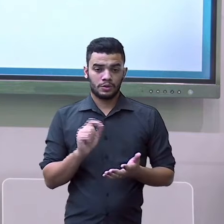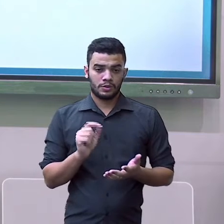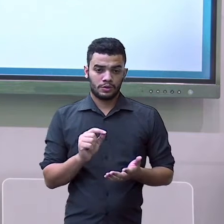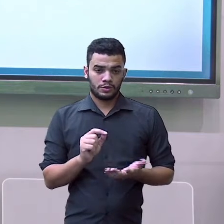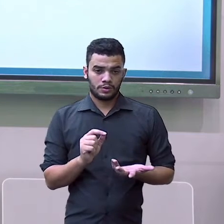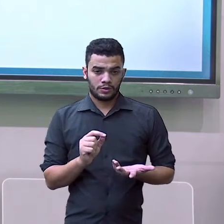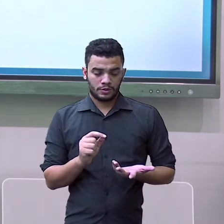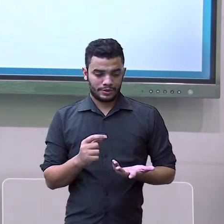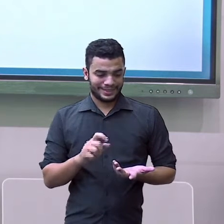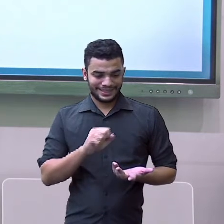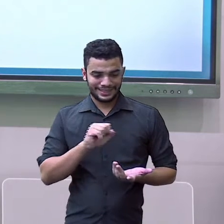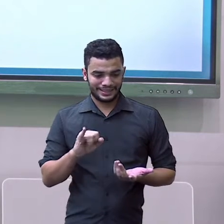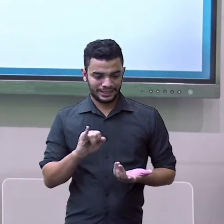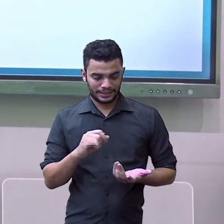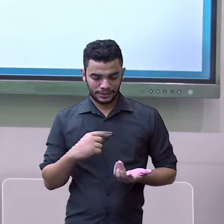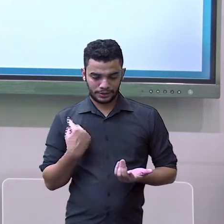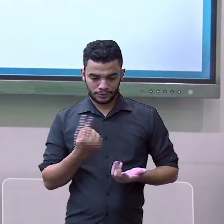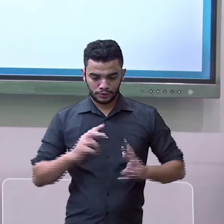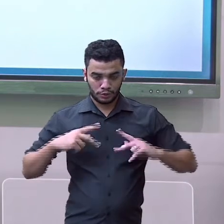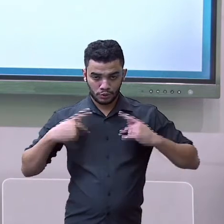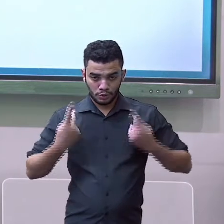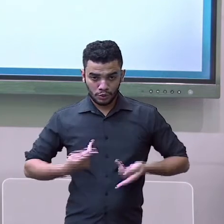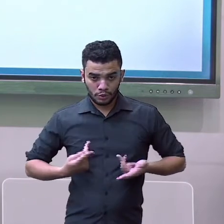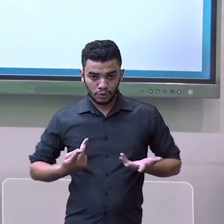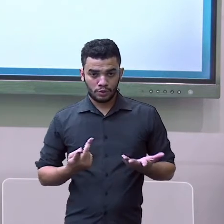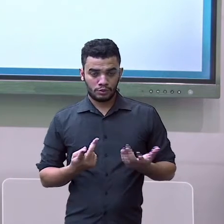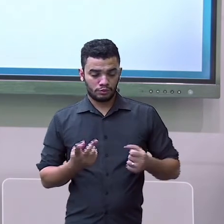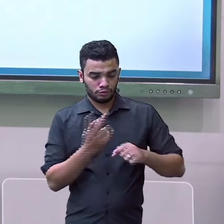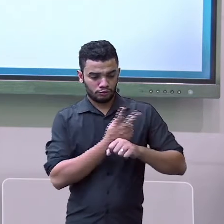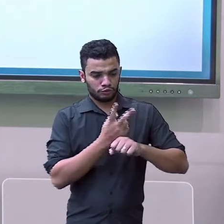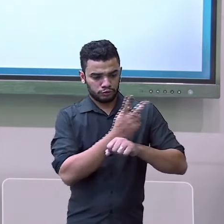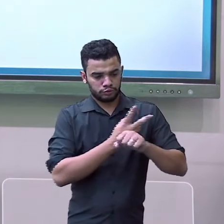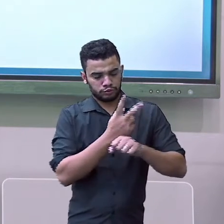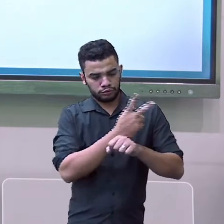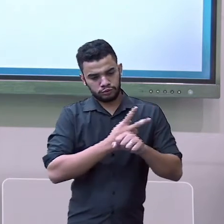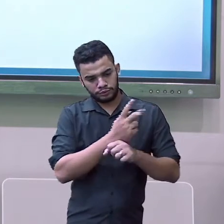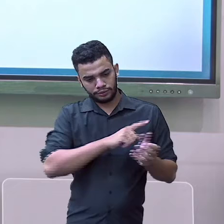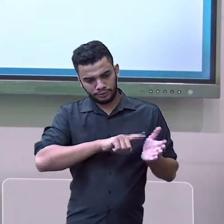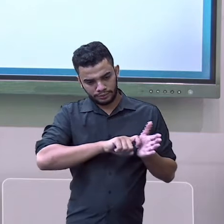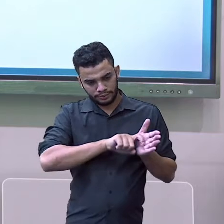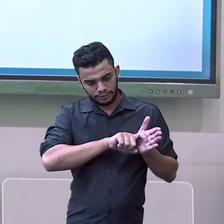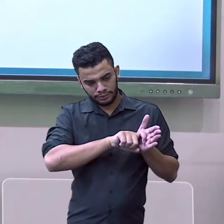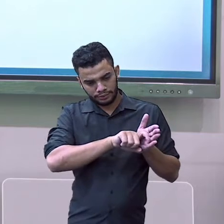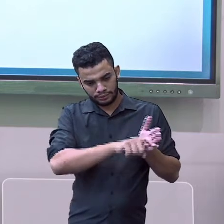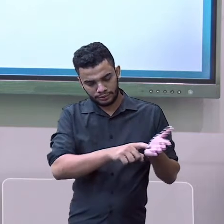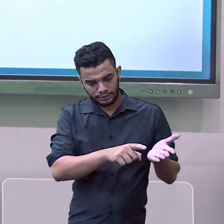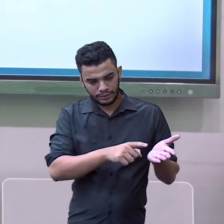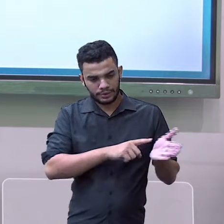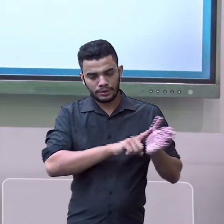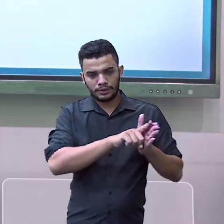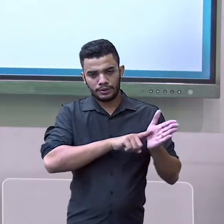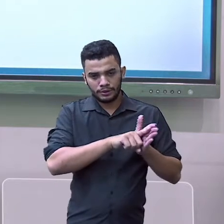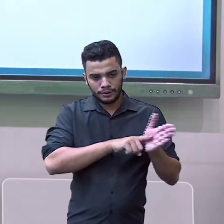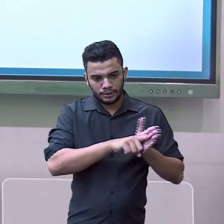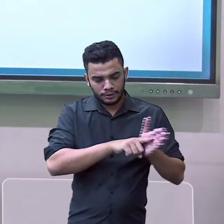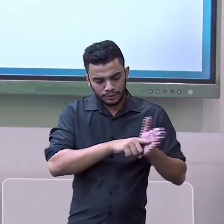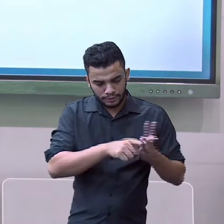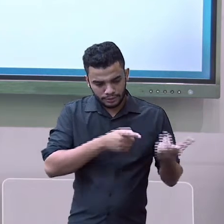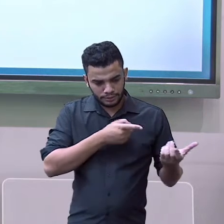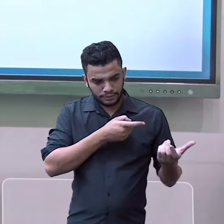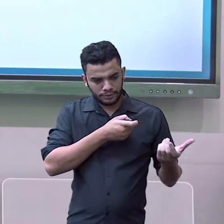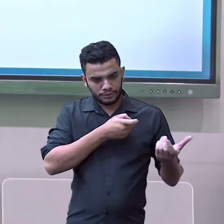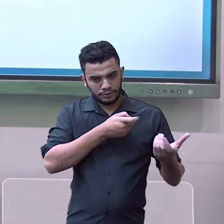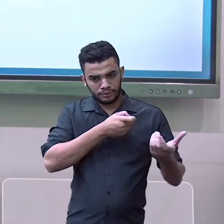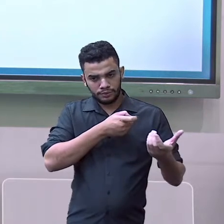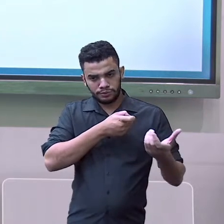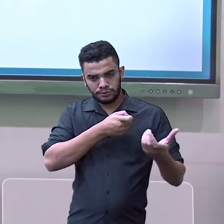à exploração e também à extinção e perda da biodiversidade. Mas para